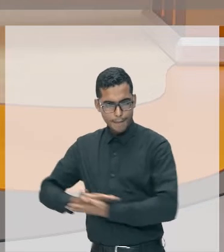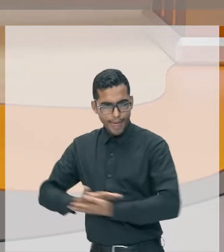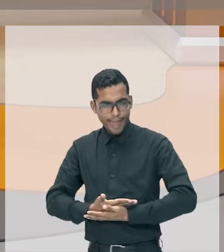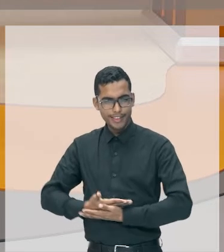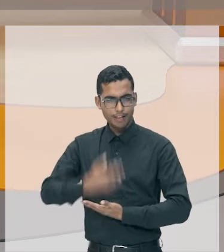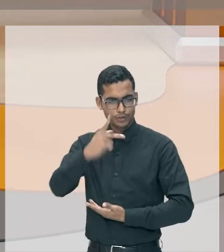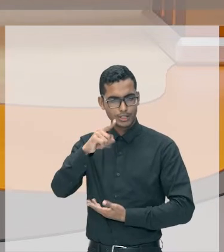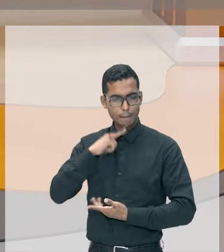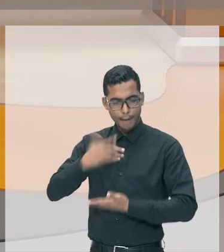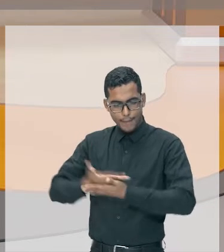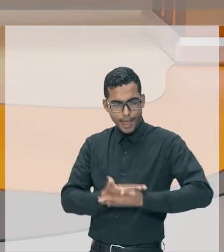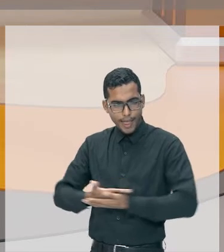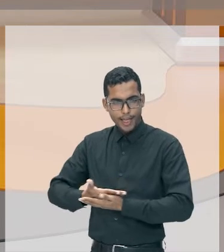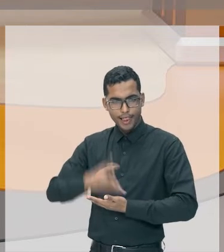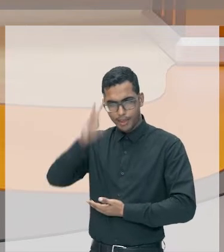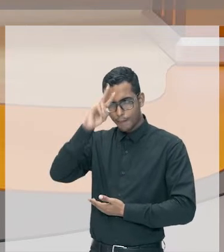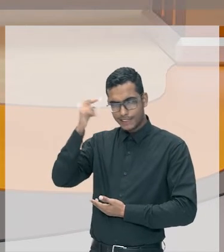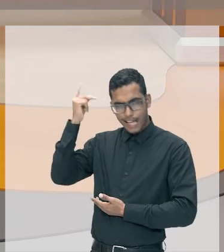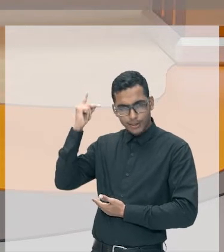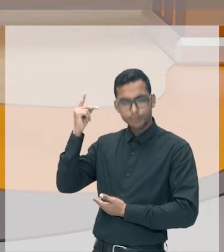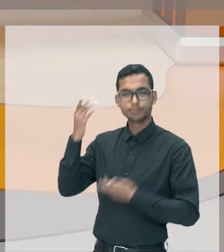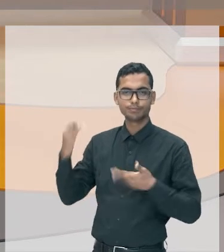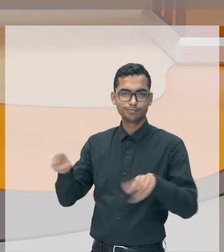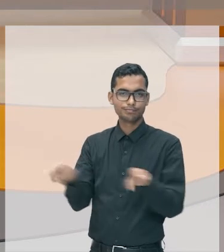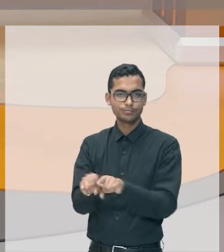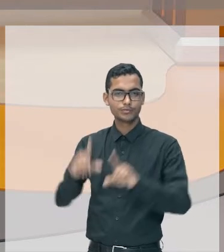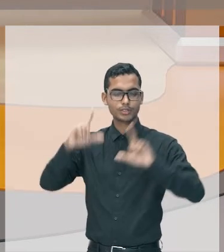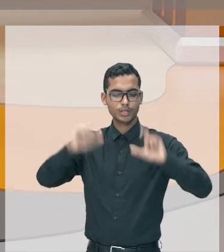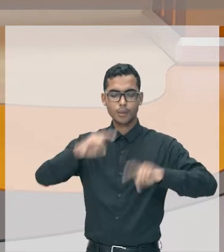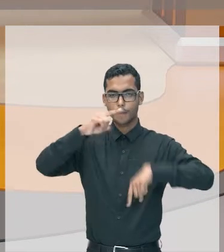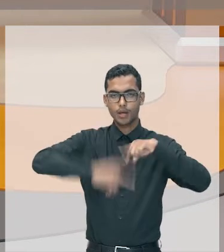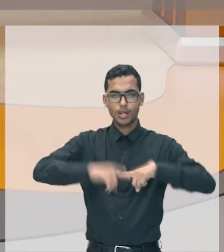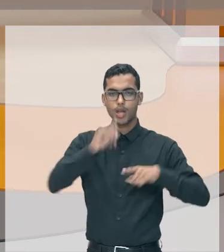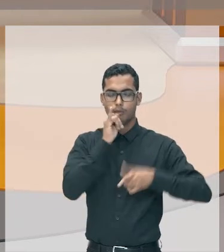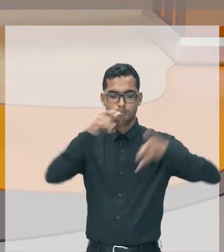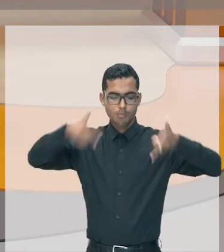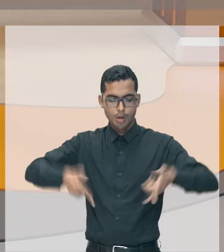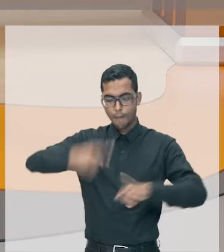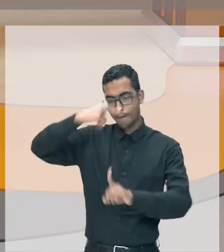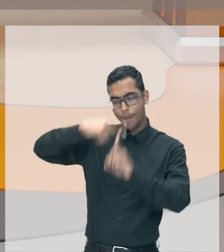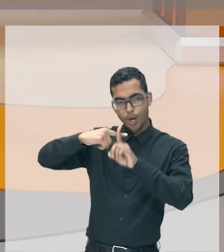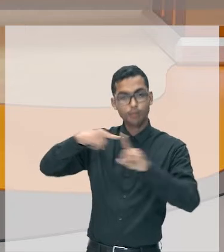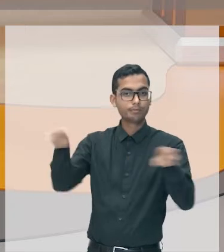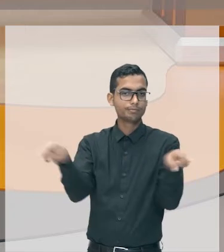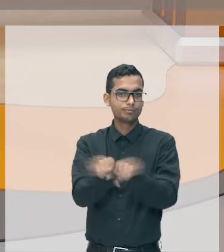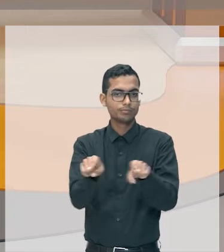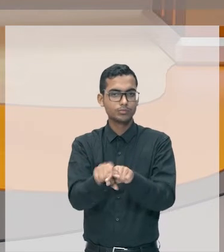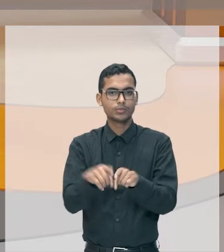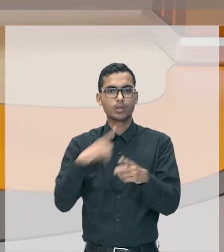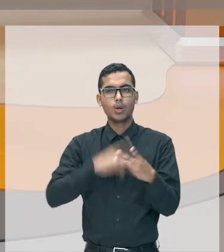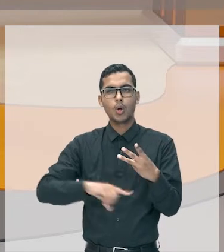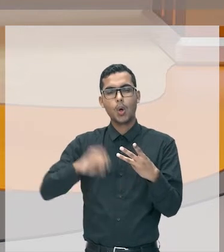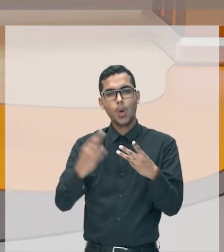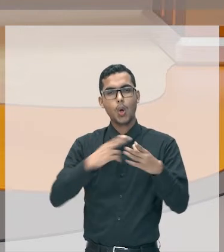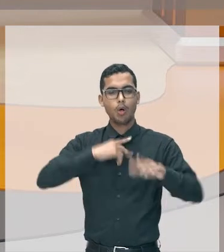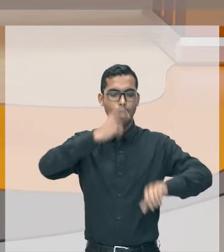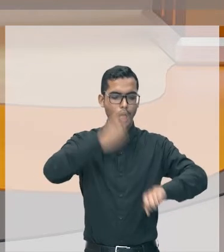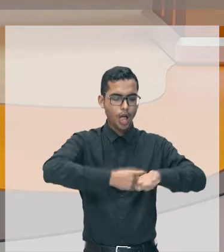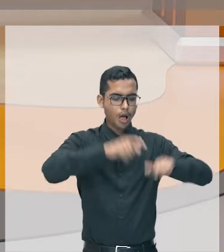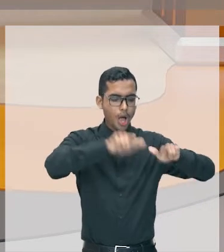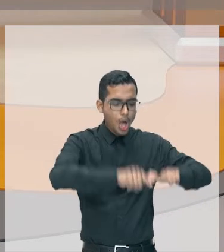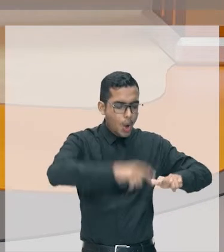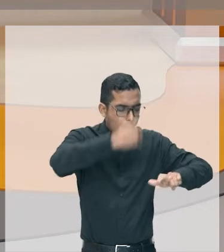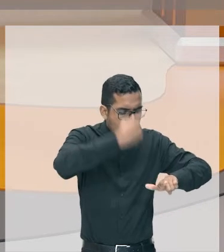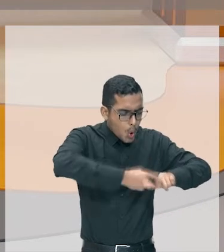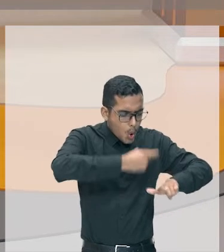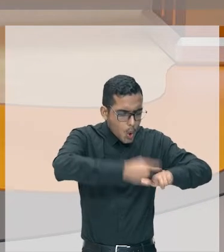antigo serve como fonte material. Uma urna funerária ou, às vezes, um pedaço de cerâmica de alguma